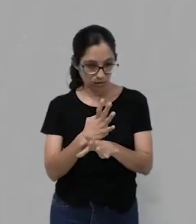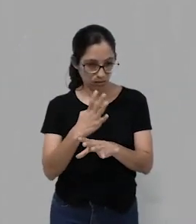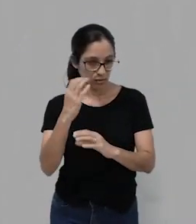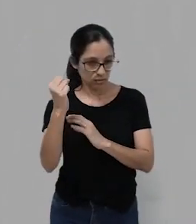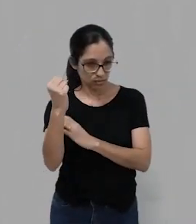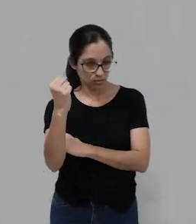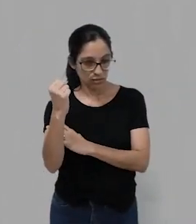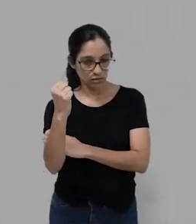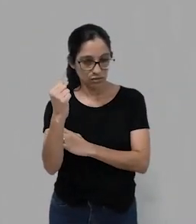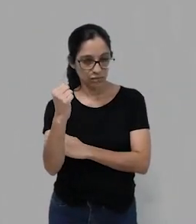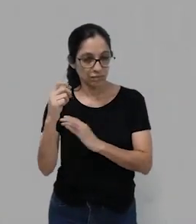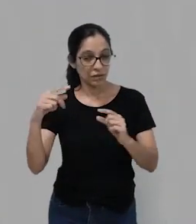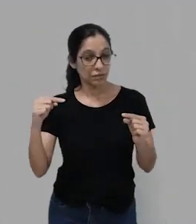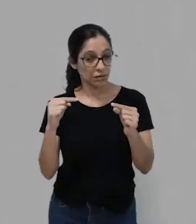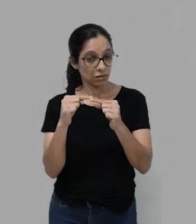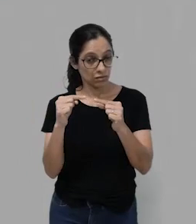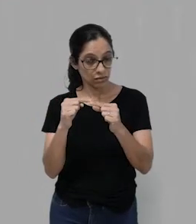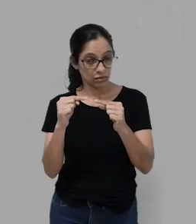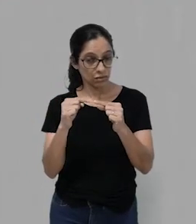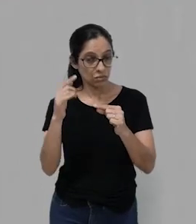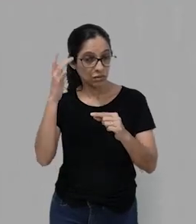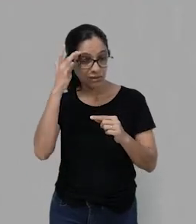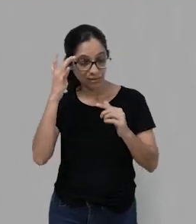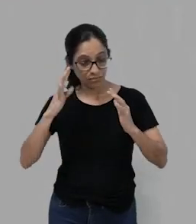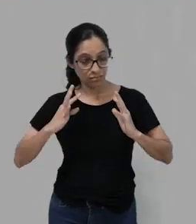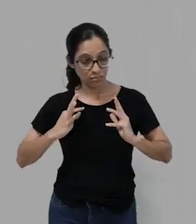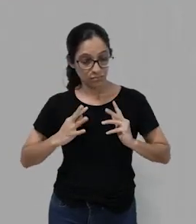com a capacidade que o indivíduo tem até de suportar o